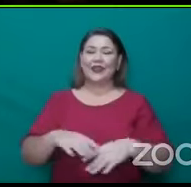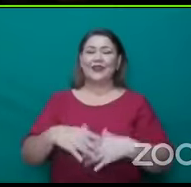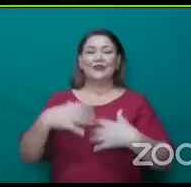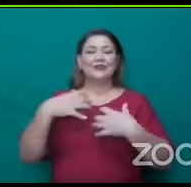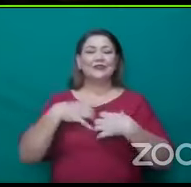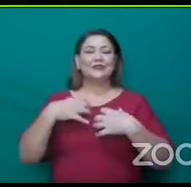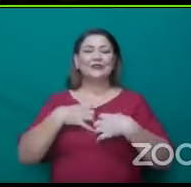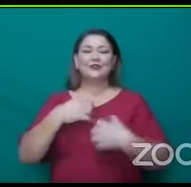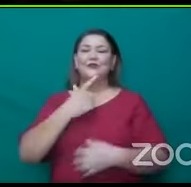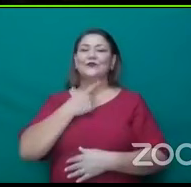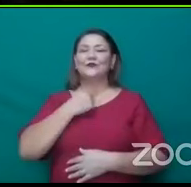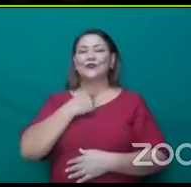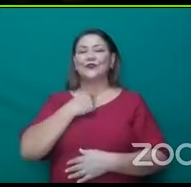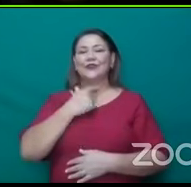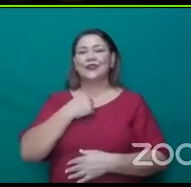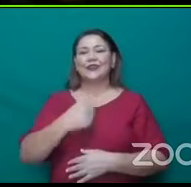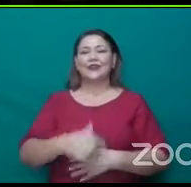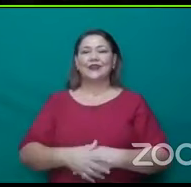vontade, assim,